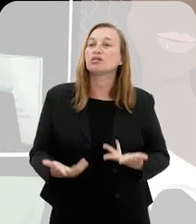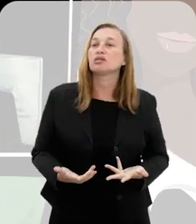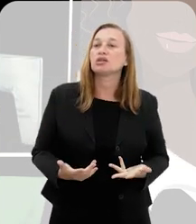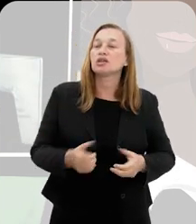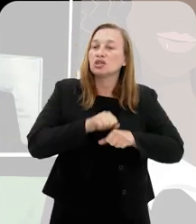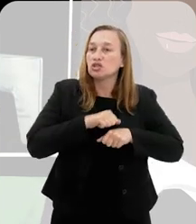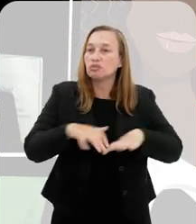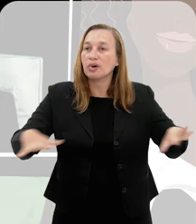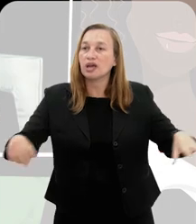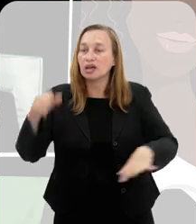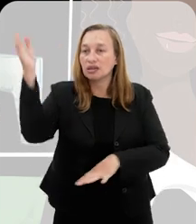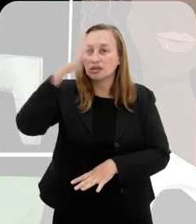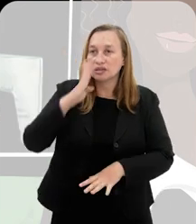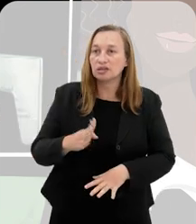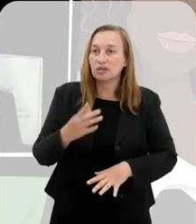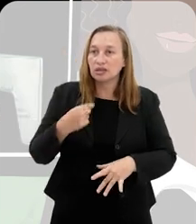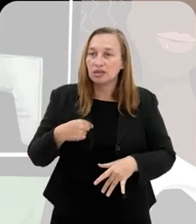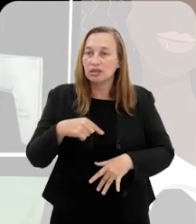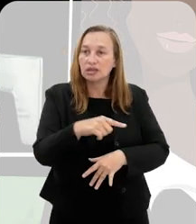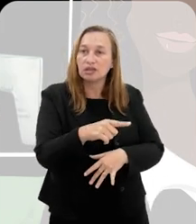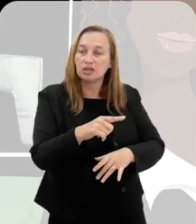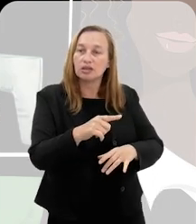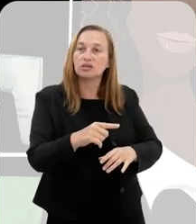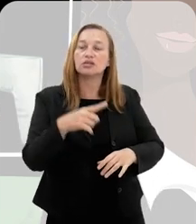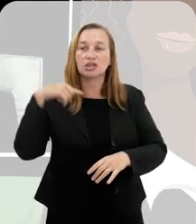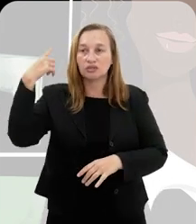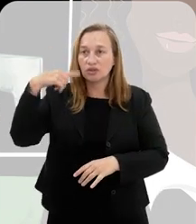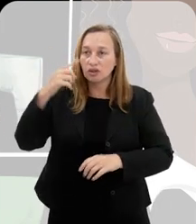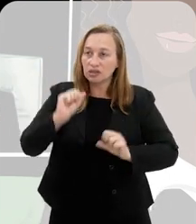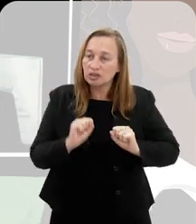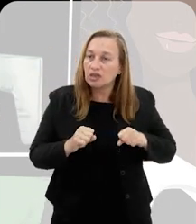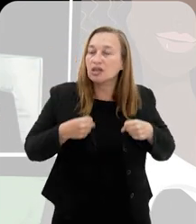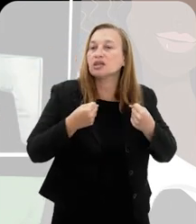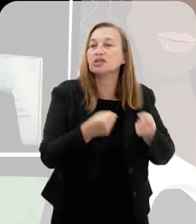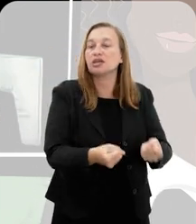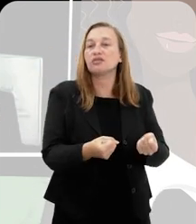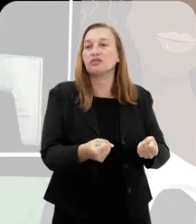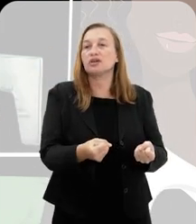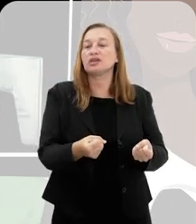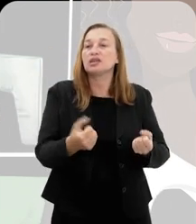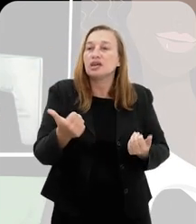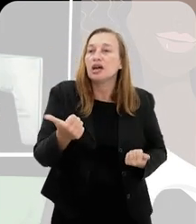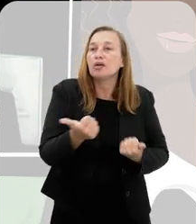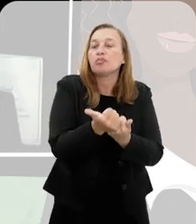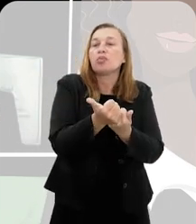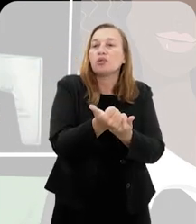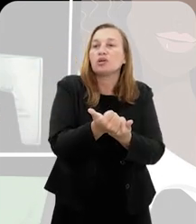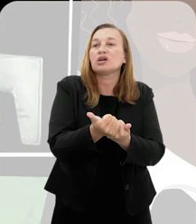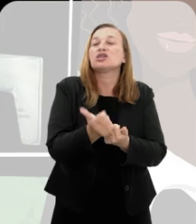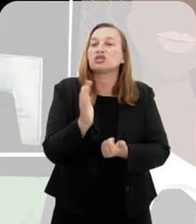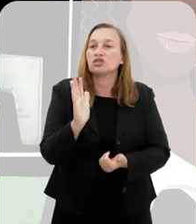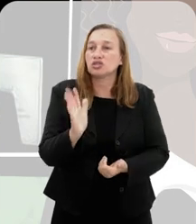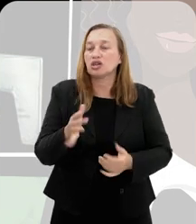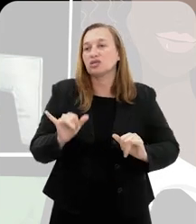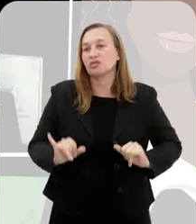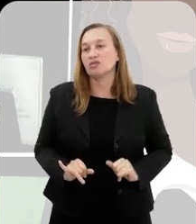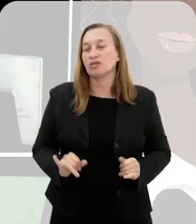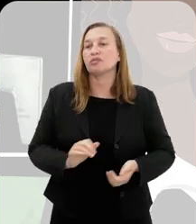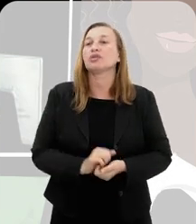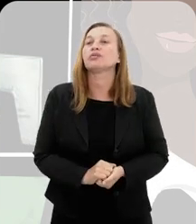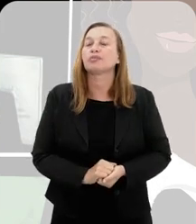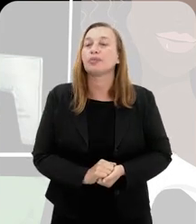espalhadas pelo Brasil, para subsidiar os seus advogados na defesa dessas mulheres das violências que elas já